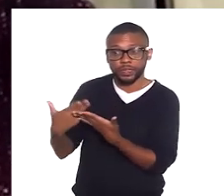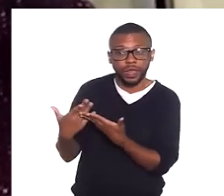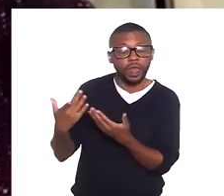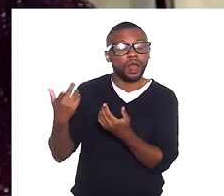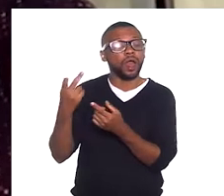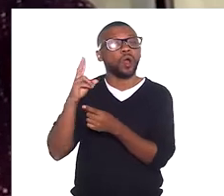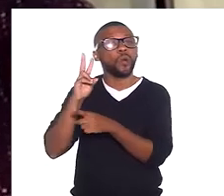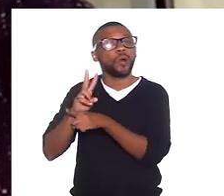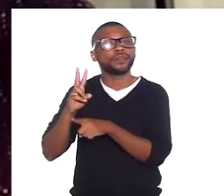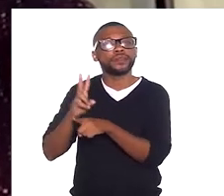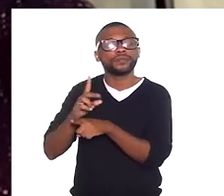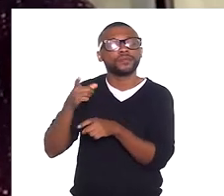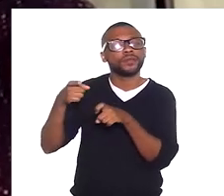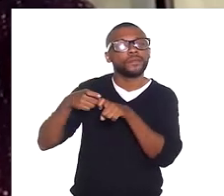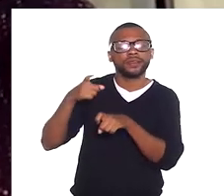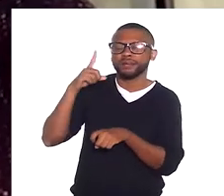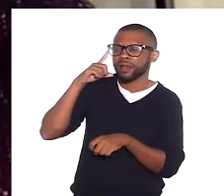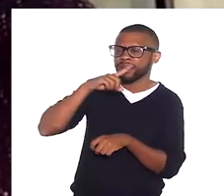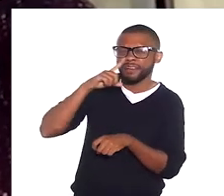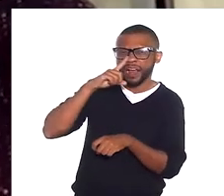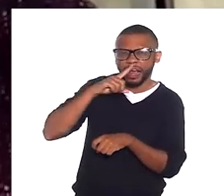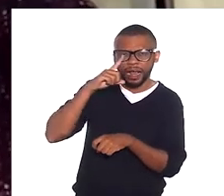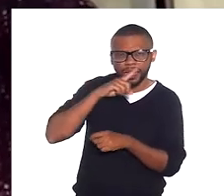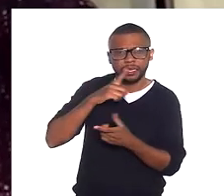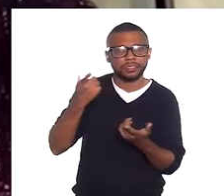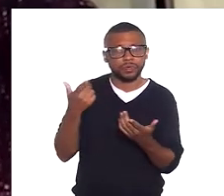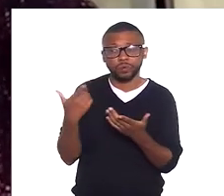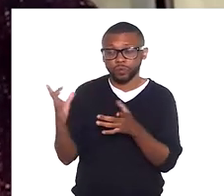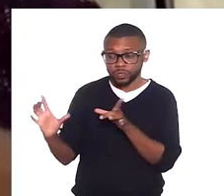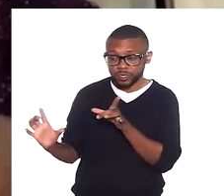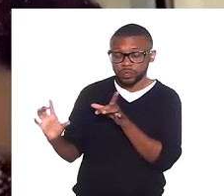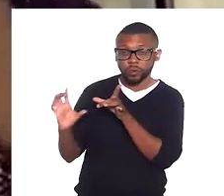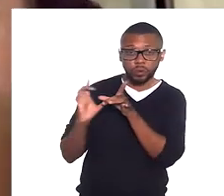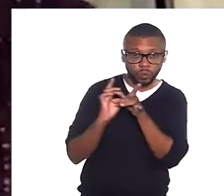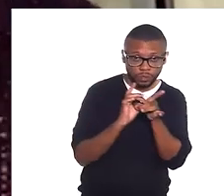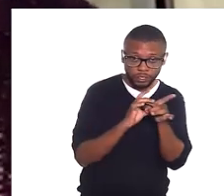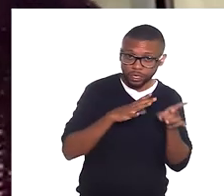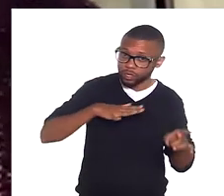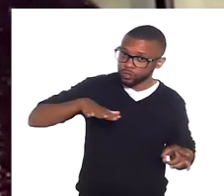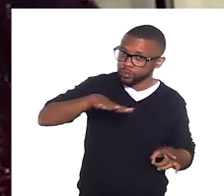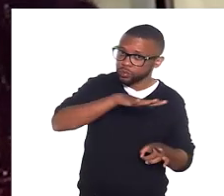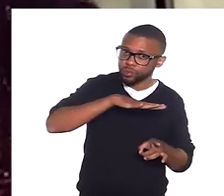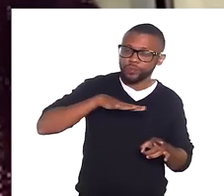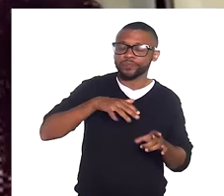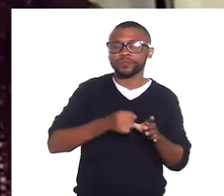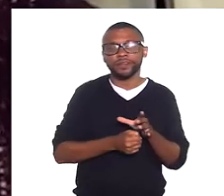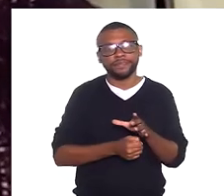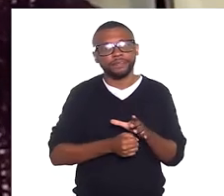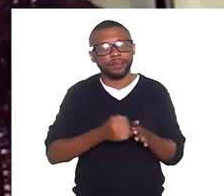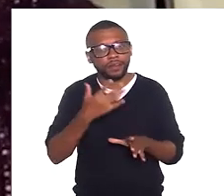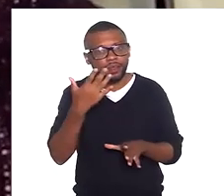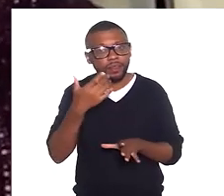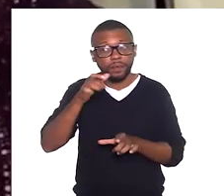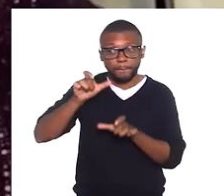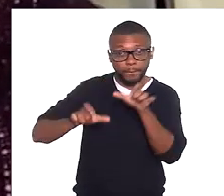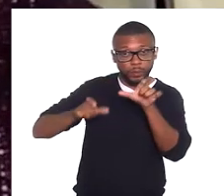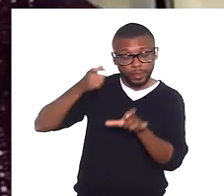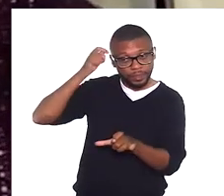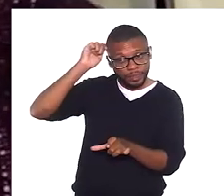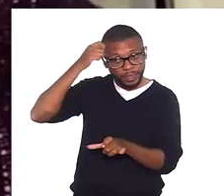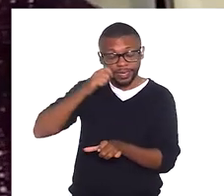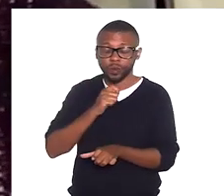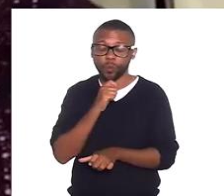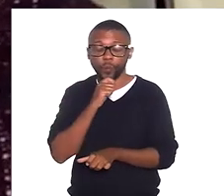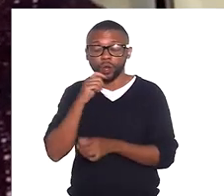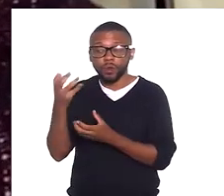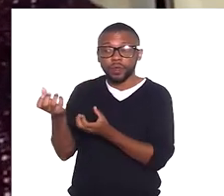até, muitas vezes, um atendimento médico inadequado. E esse contexto todo, muitas vezes, faz com que